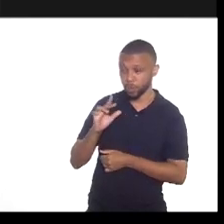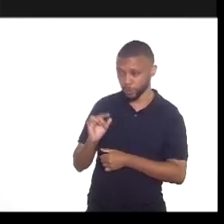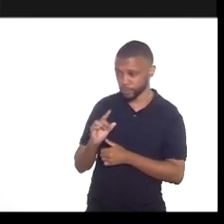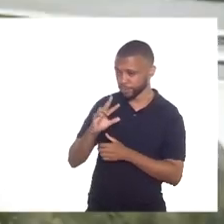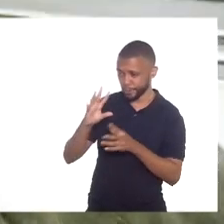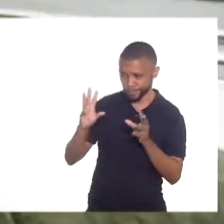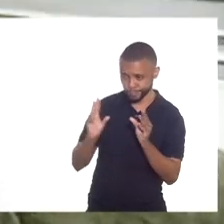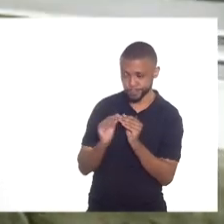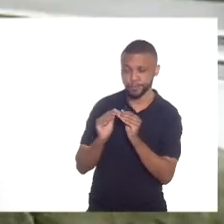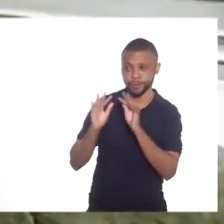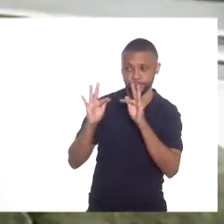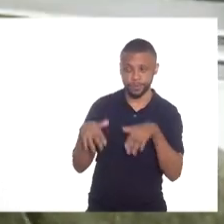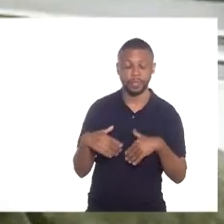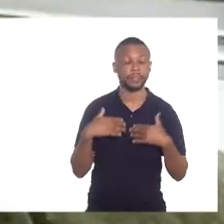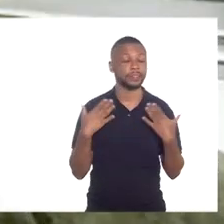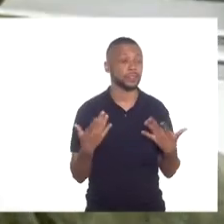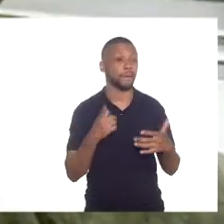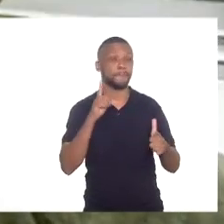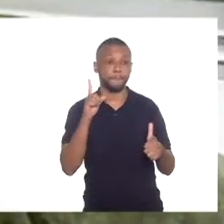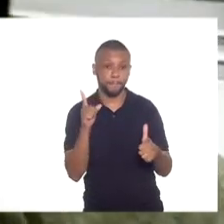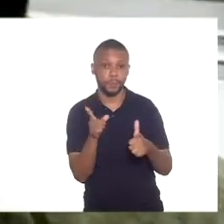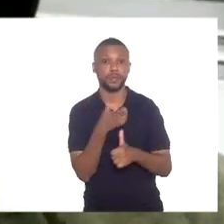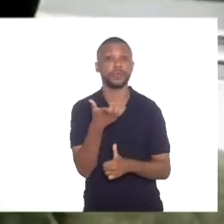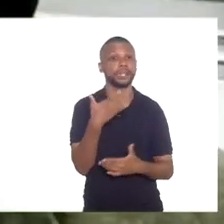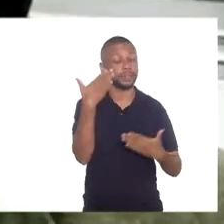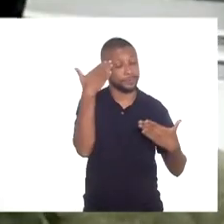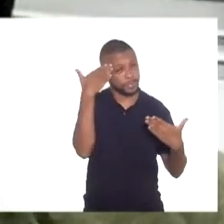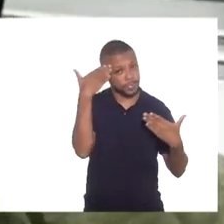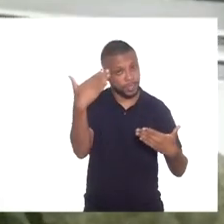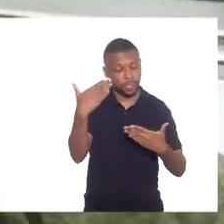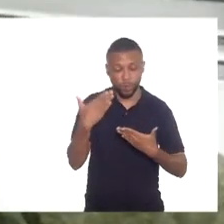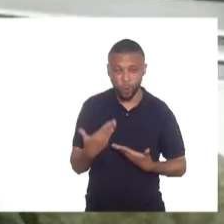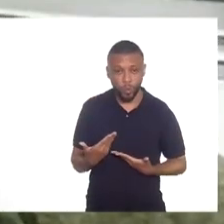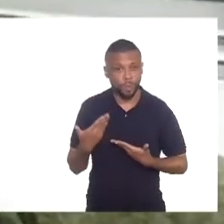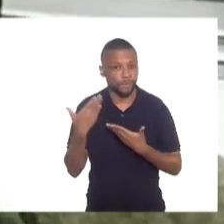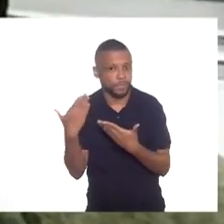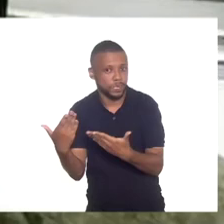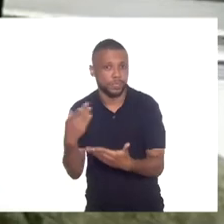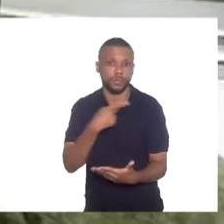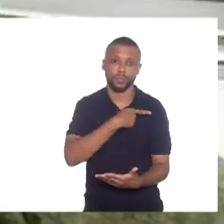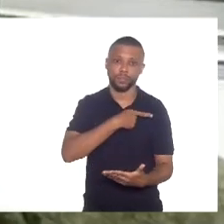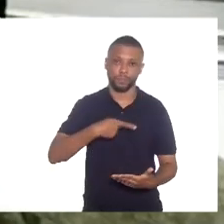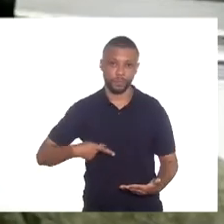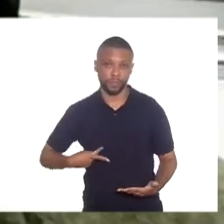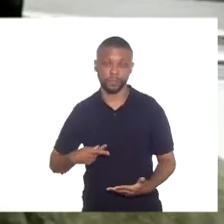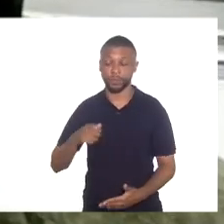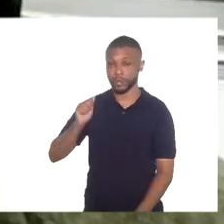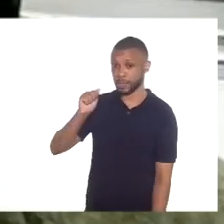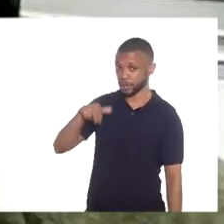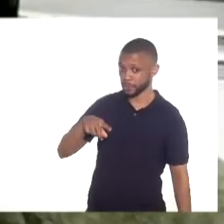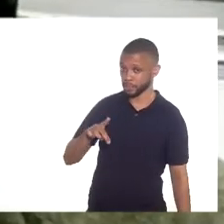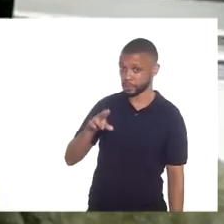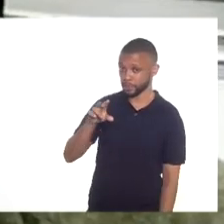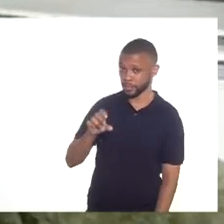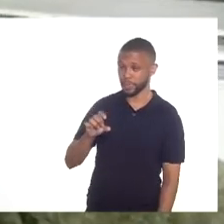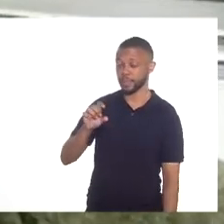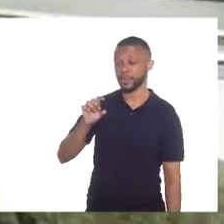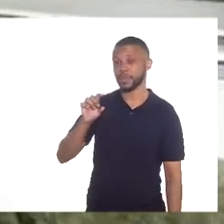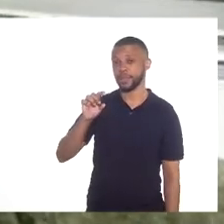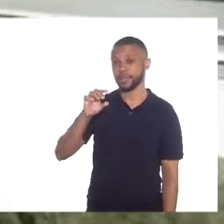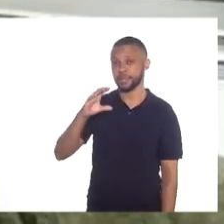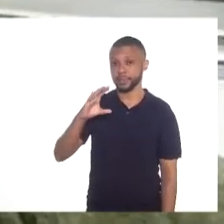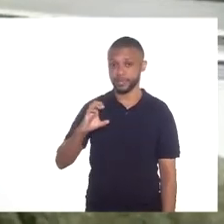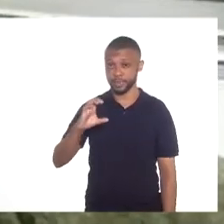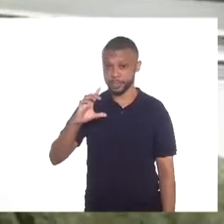eu primeiro quero agradecer aqui o convite, tanto do presidente André Siciliano, quanto do nosso Mauro